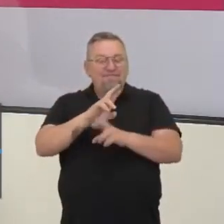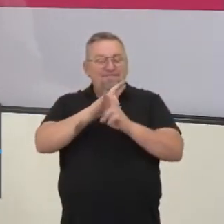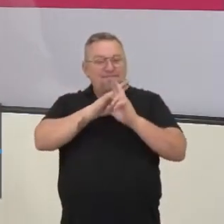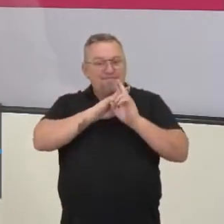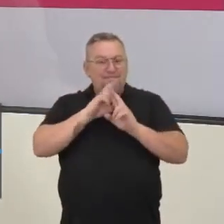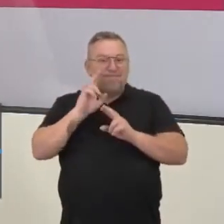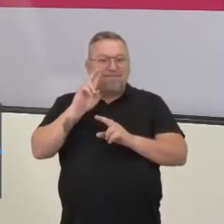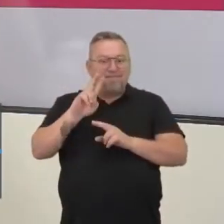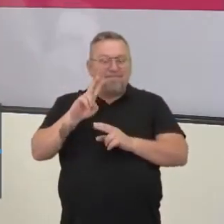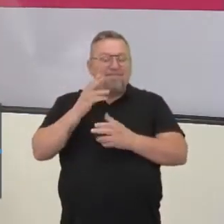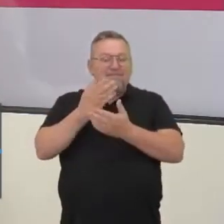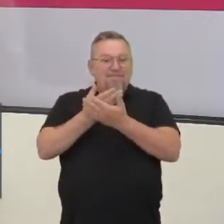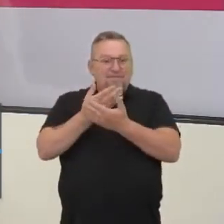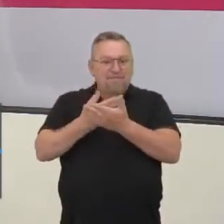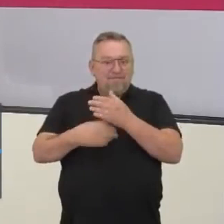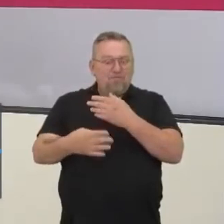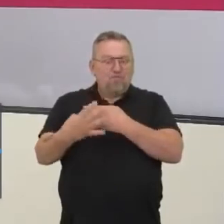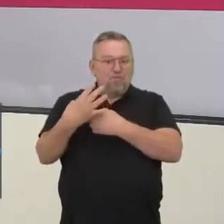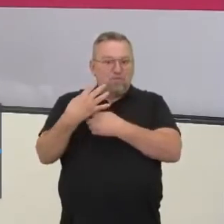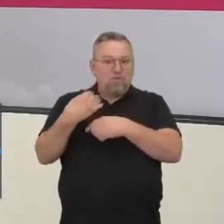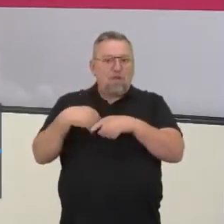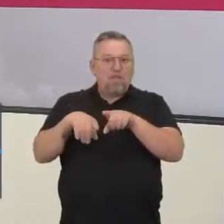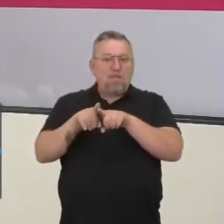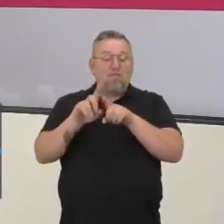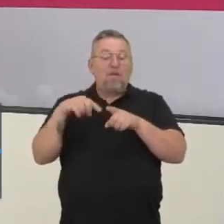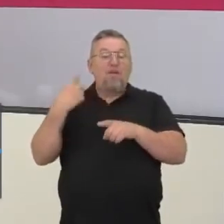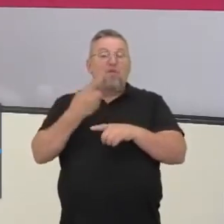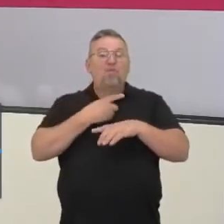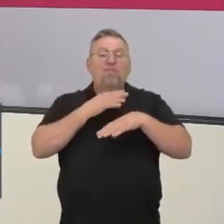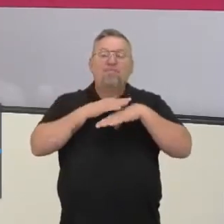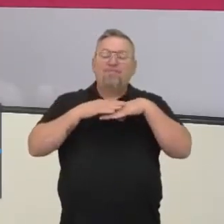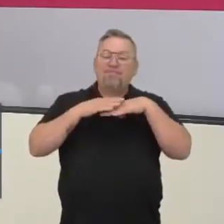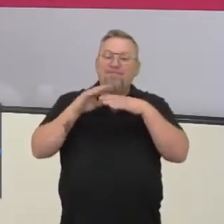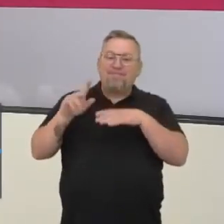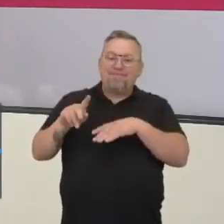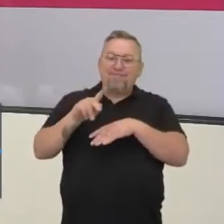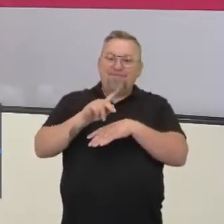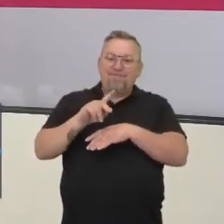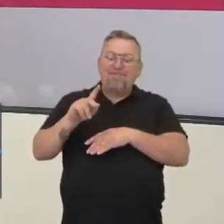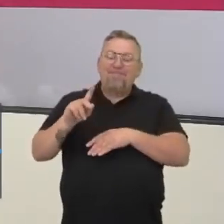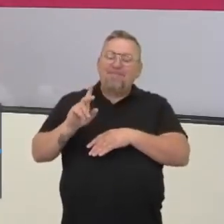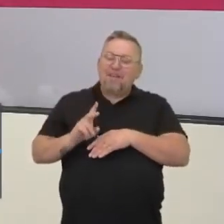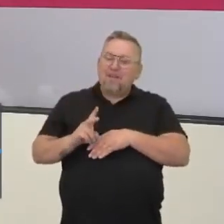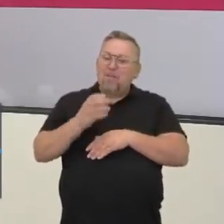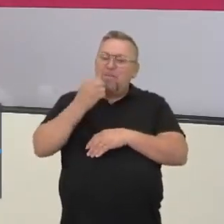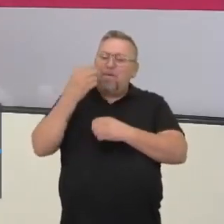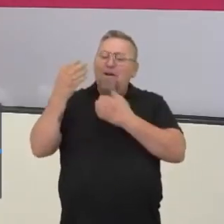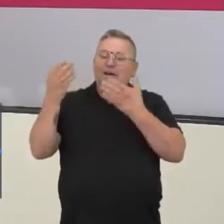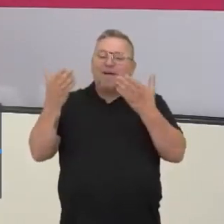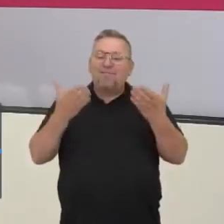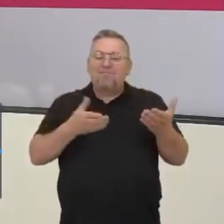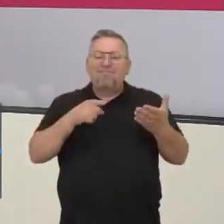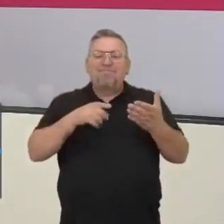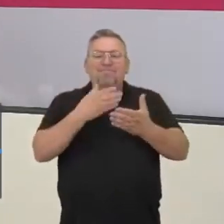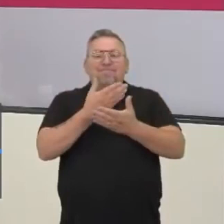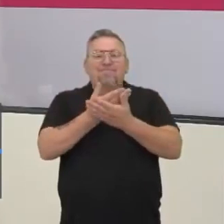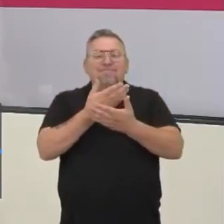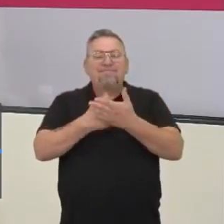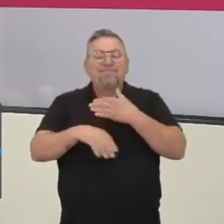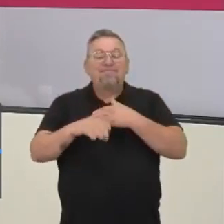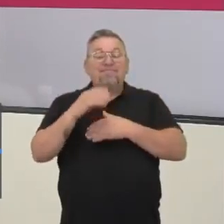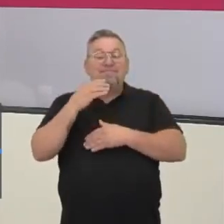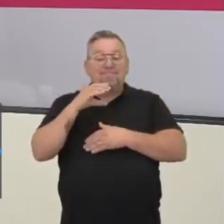acompanham nossas aulas e, claro, nossos queridos colegas professores são sempre muito bem-vindos aqui nas aulas de ciências do